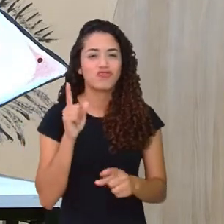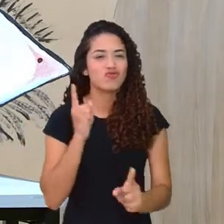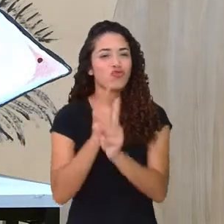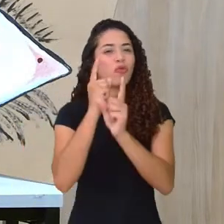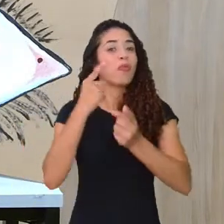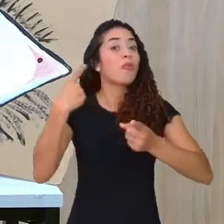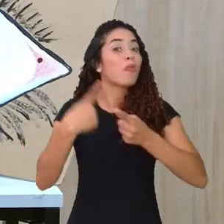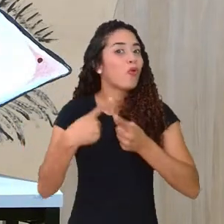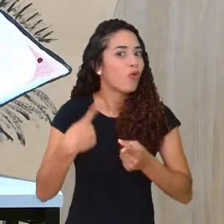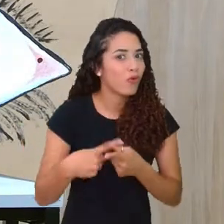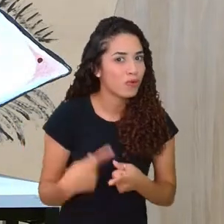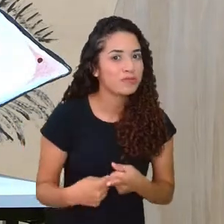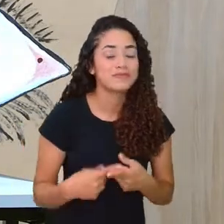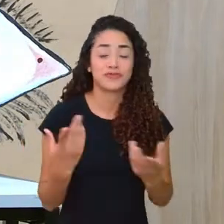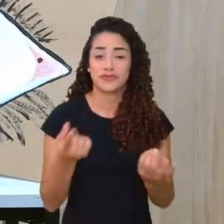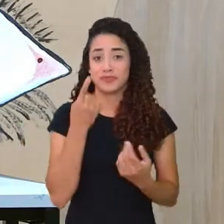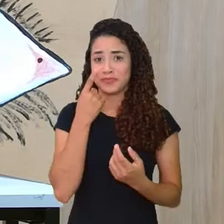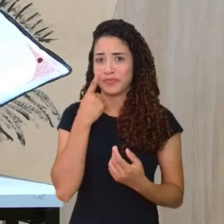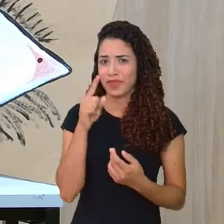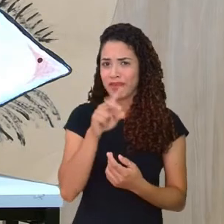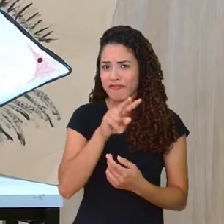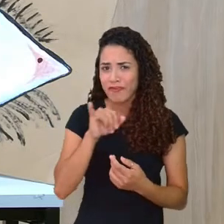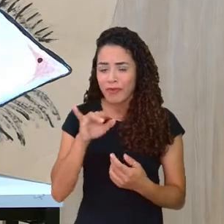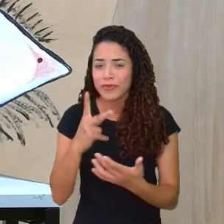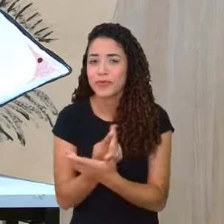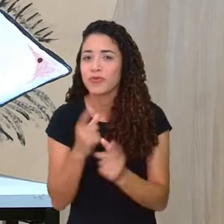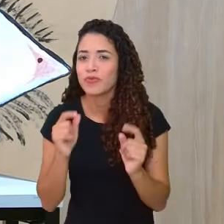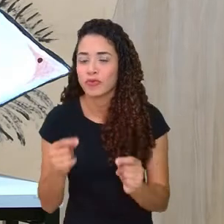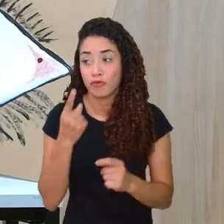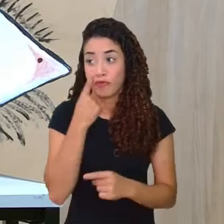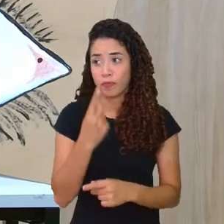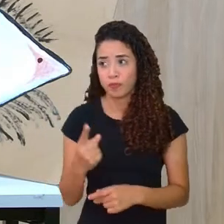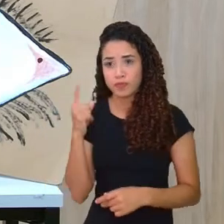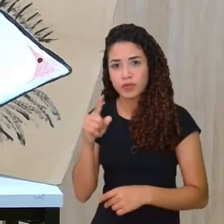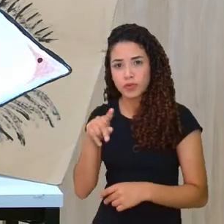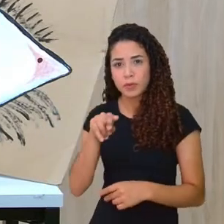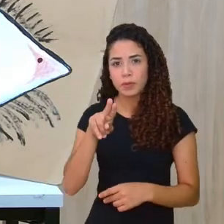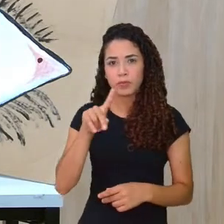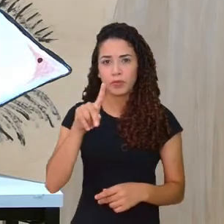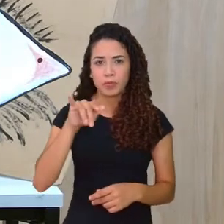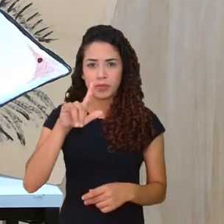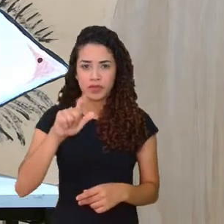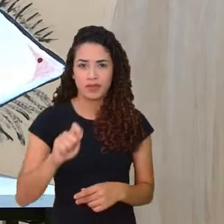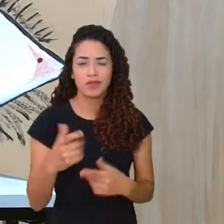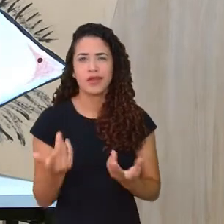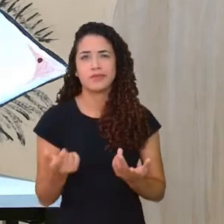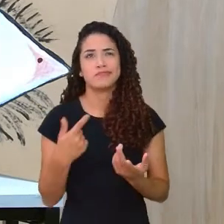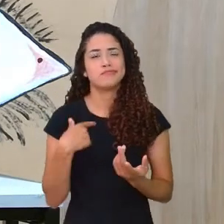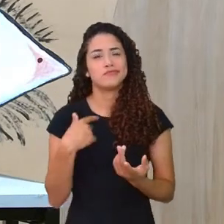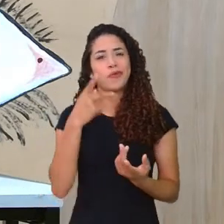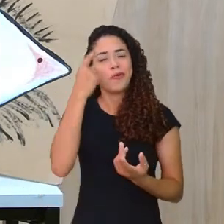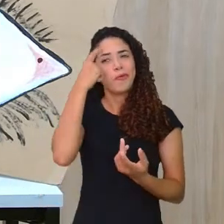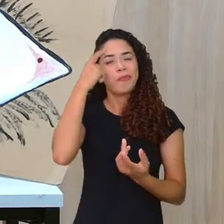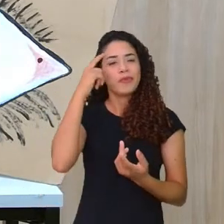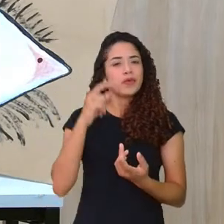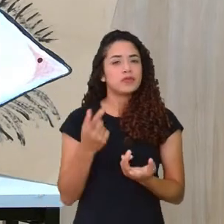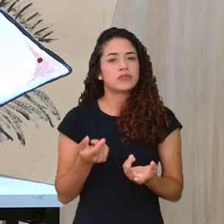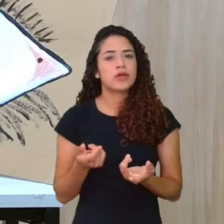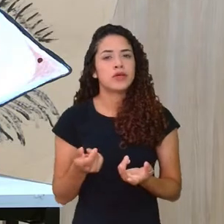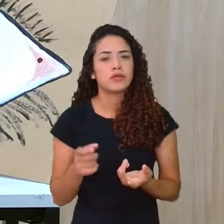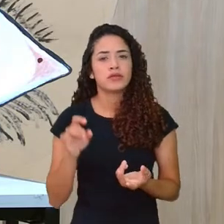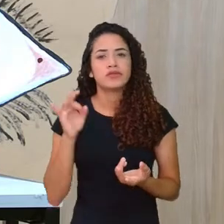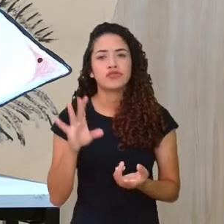Olha o que vai acontecer aqui nesse olho. Então aqui é a pupila. Professora, eu pensei que fosse apenas, né,